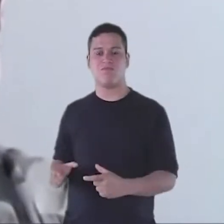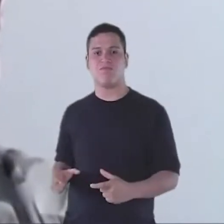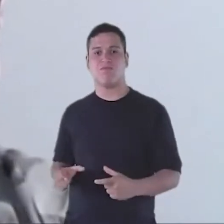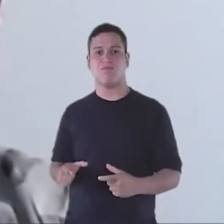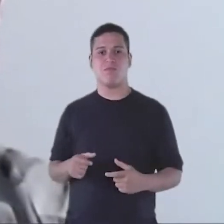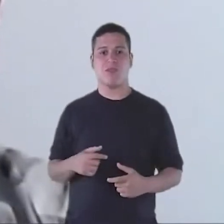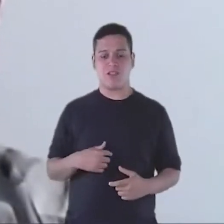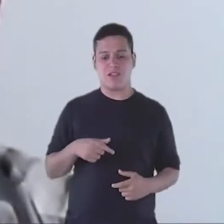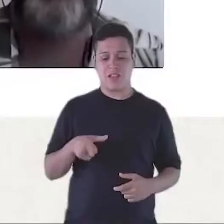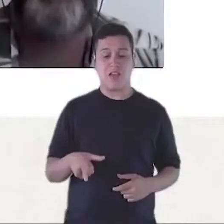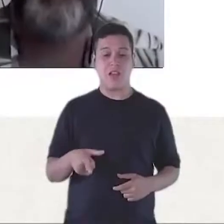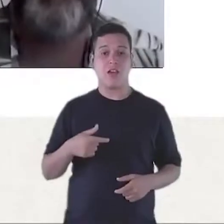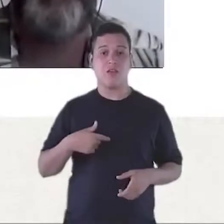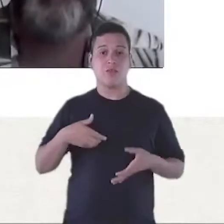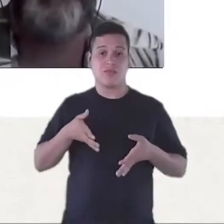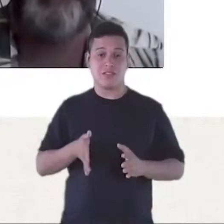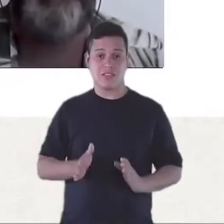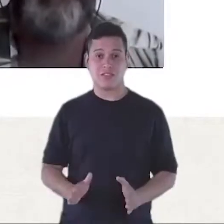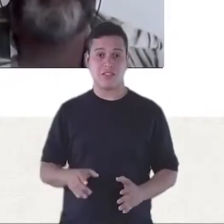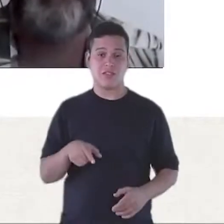Eu nasci.